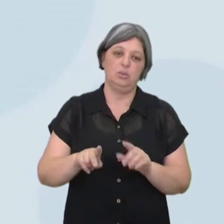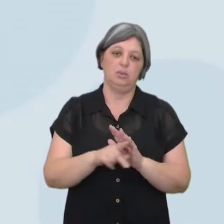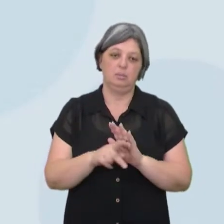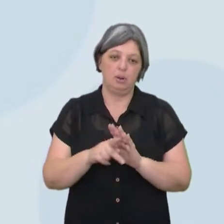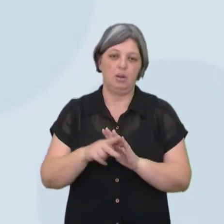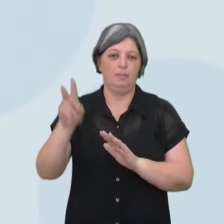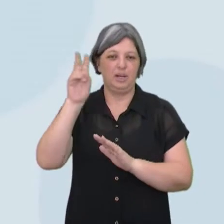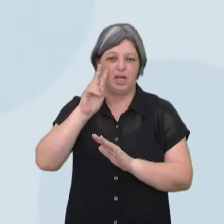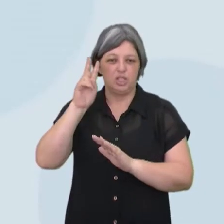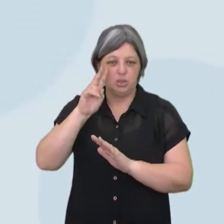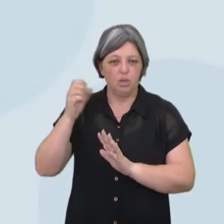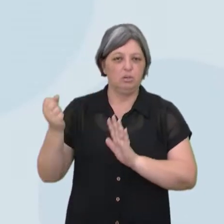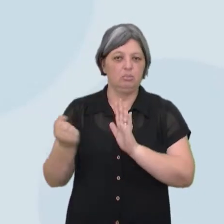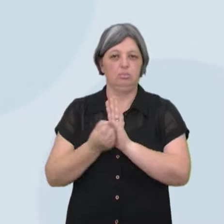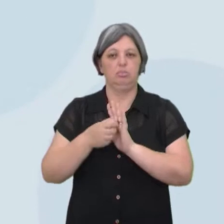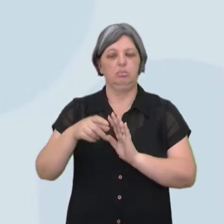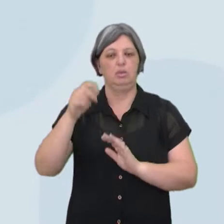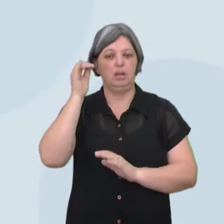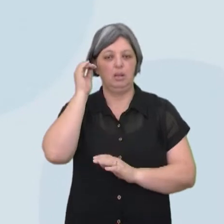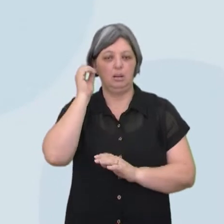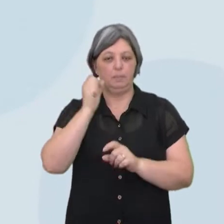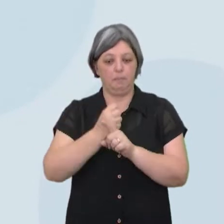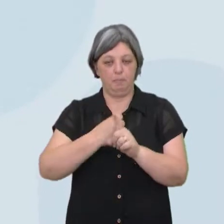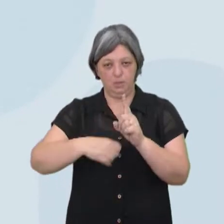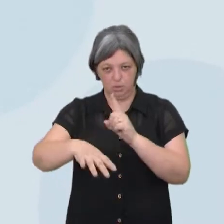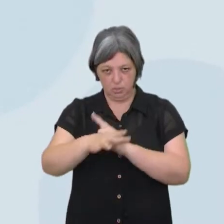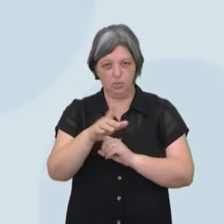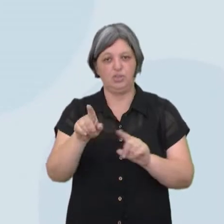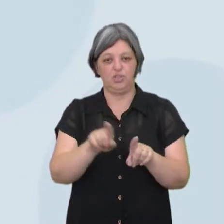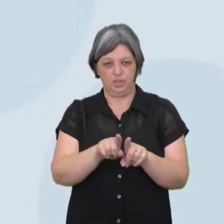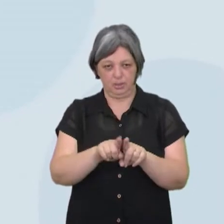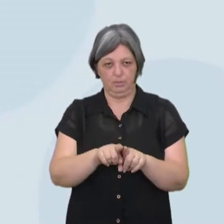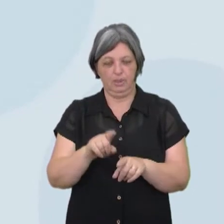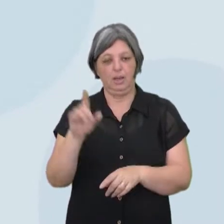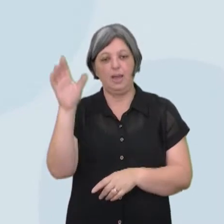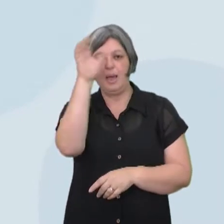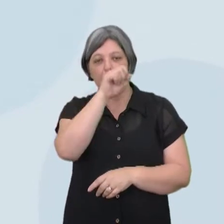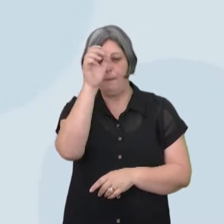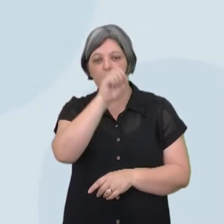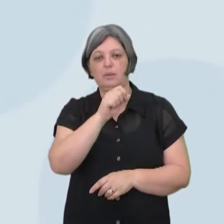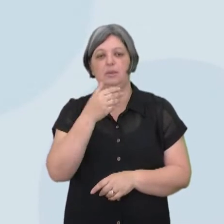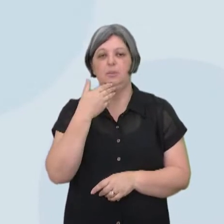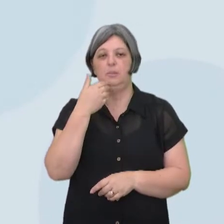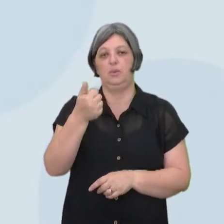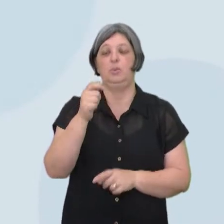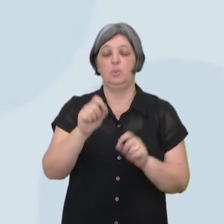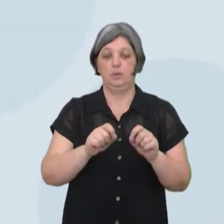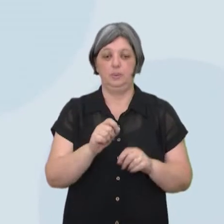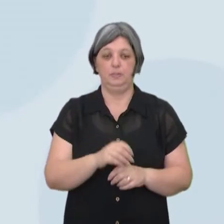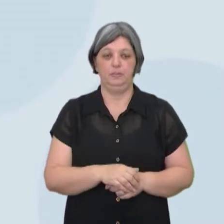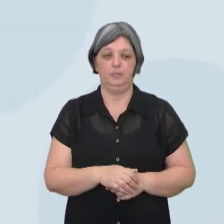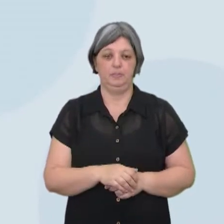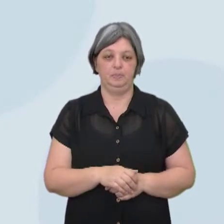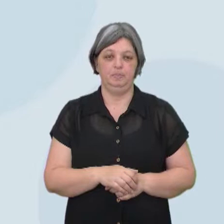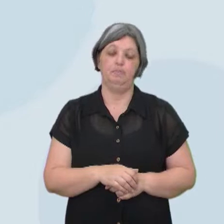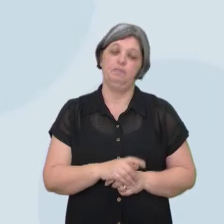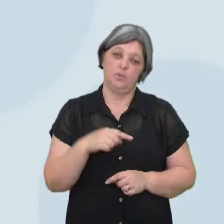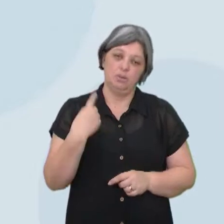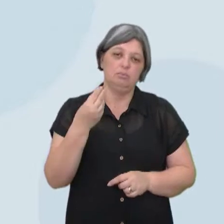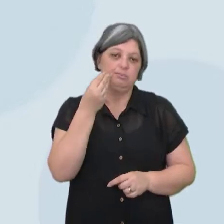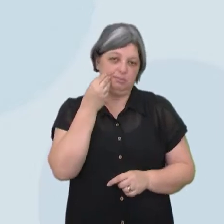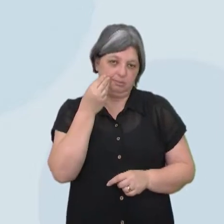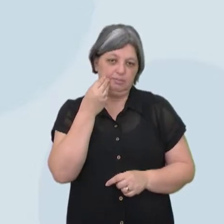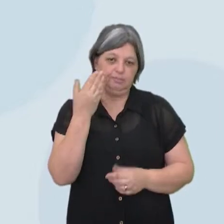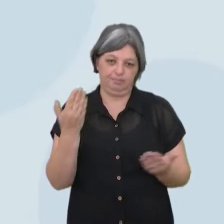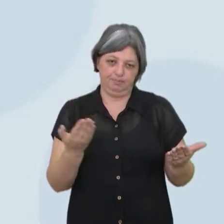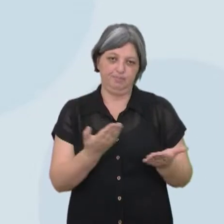bem como da sociologia, para poder aí apreendê-los melhor. E é o que a gente vai fazer, então,